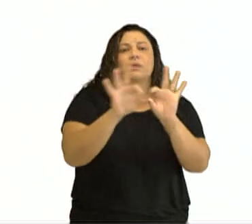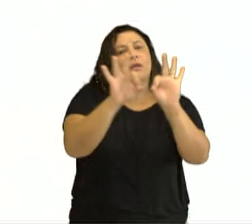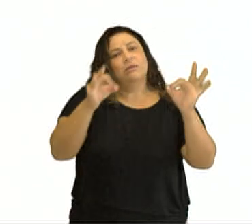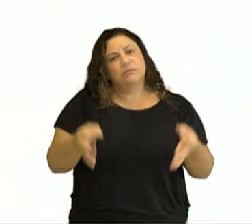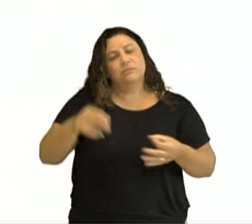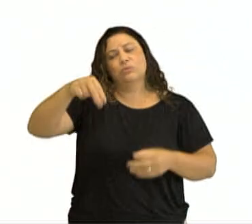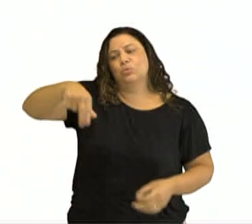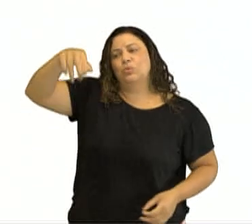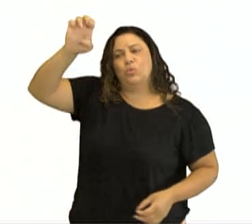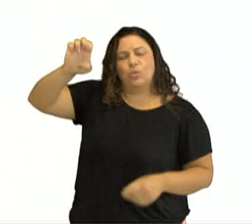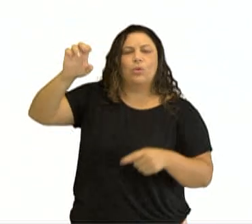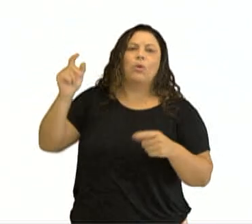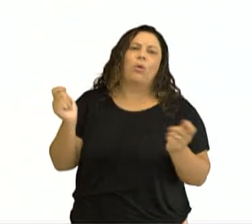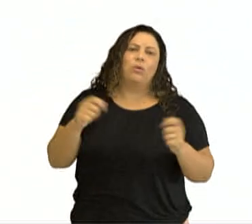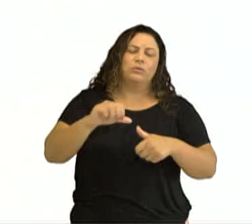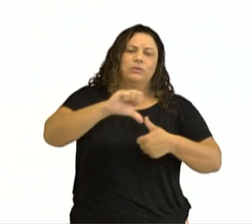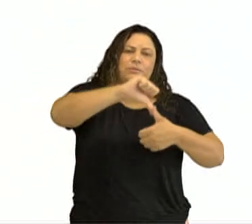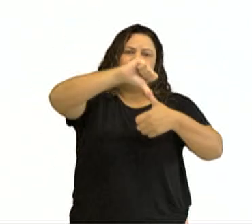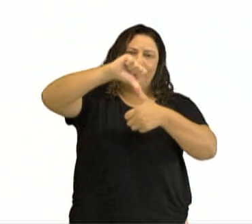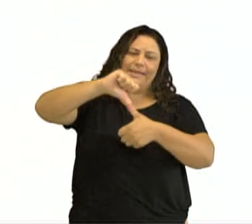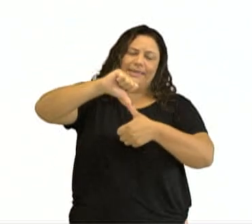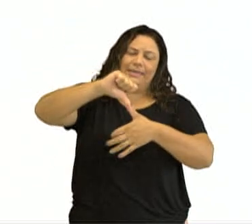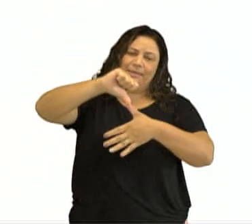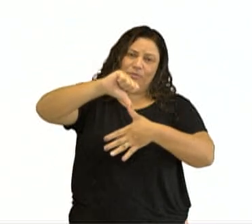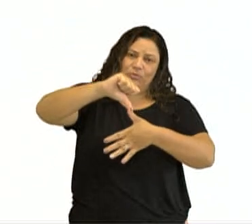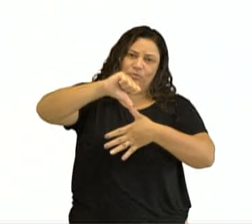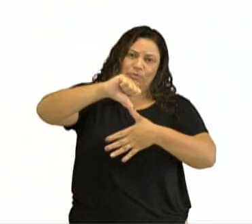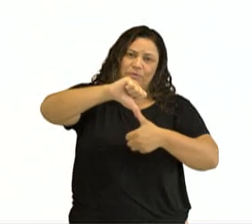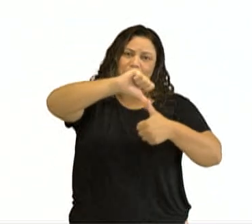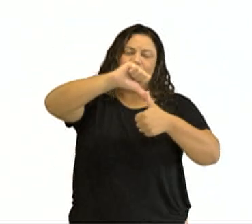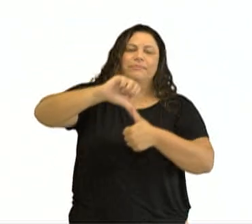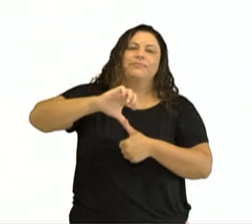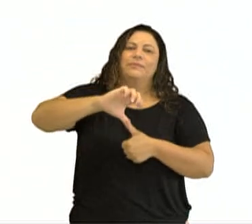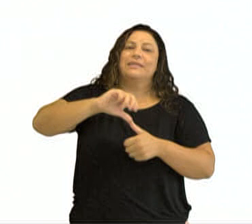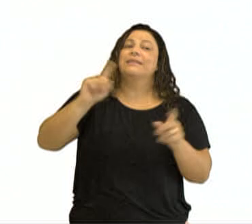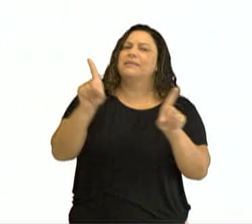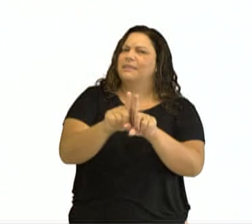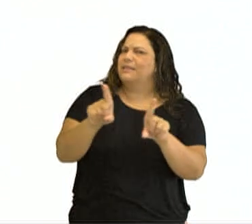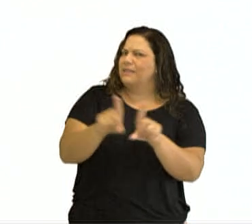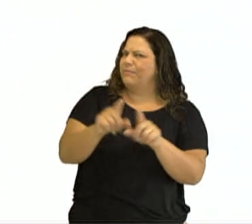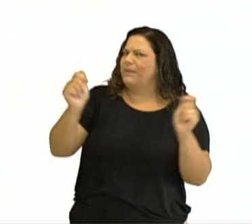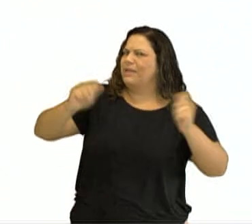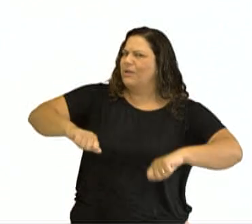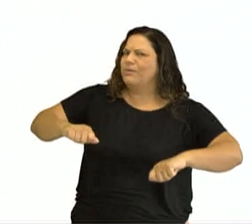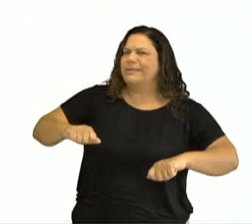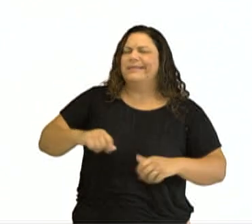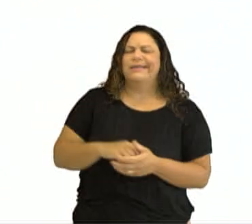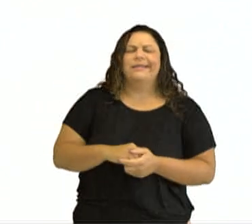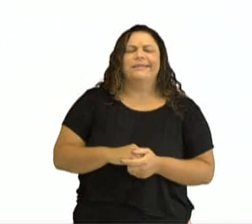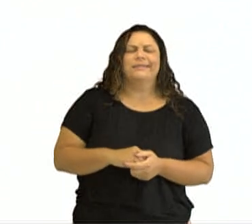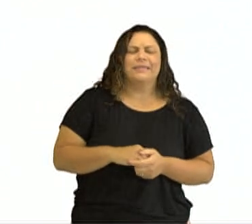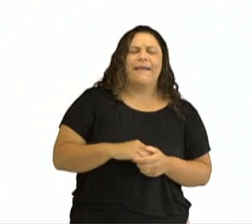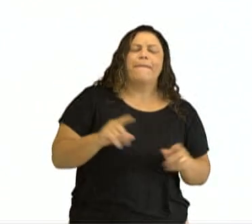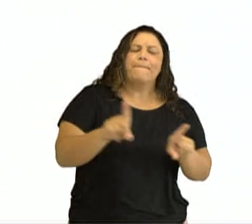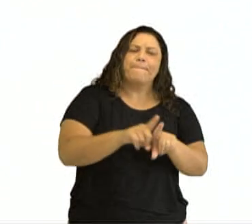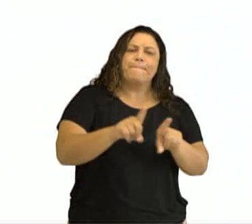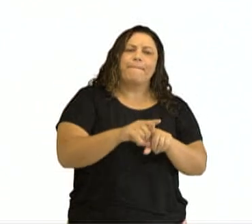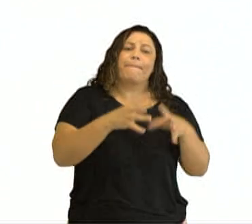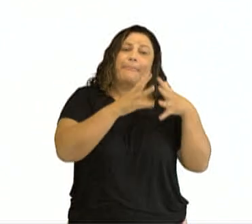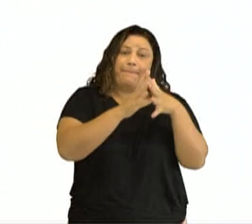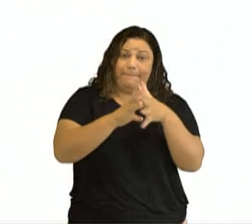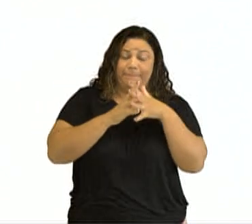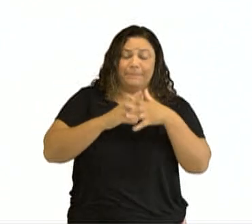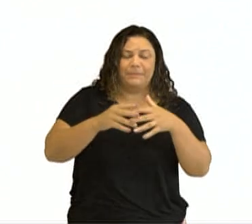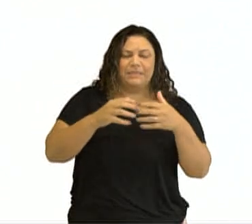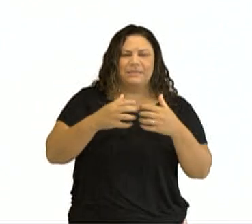e nessa faixa da América do Sul e na América Central. E as sociedades agrícolas mais complexas, aqui na América